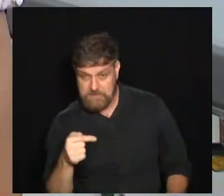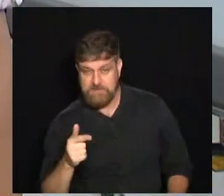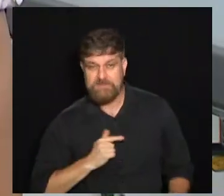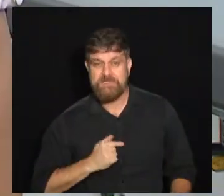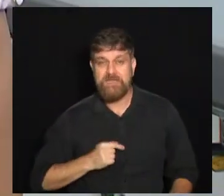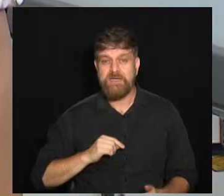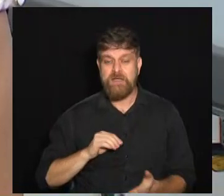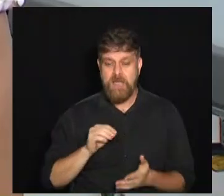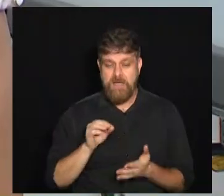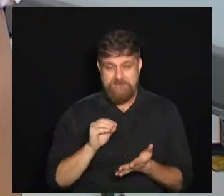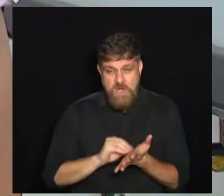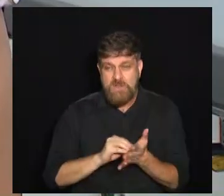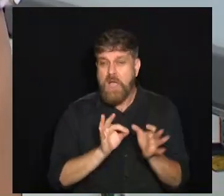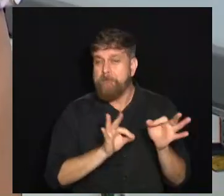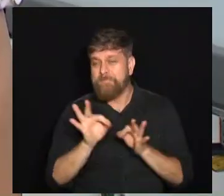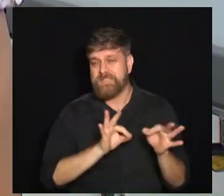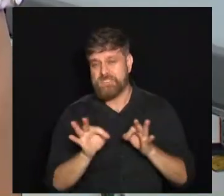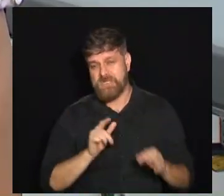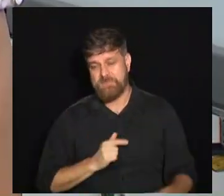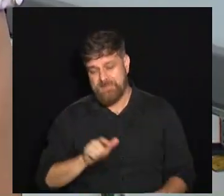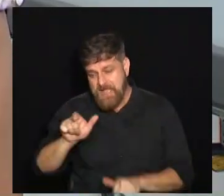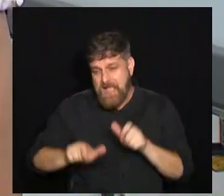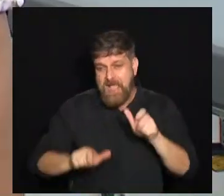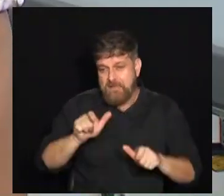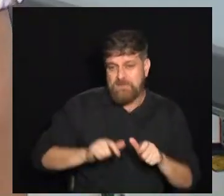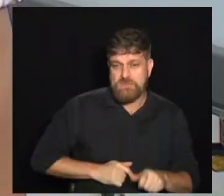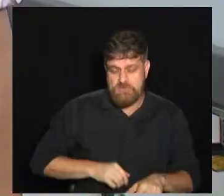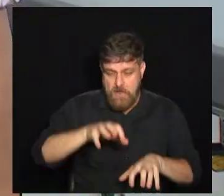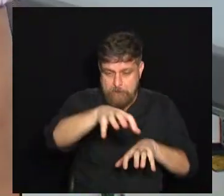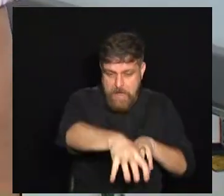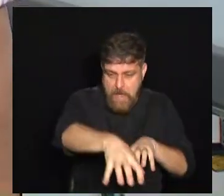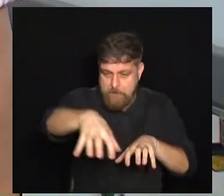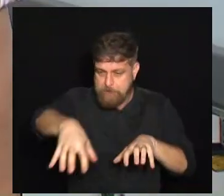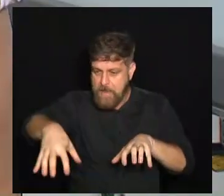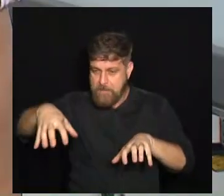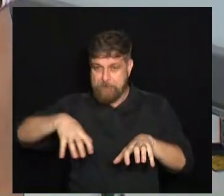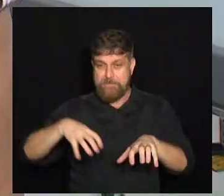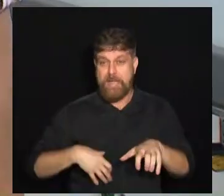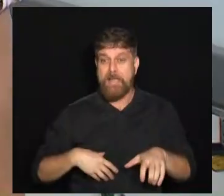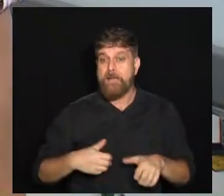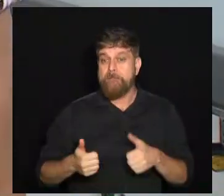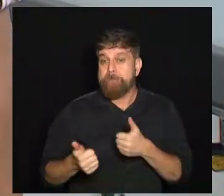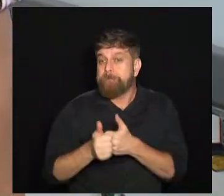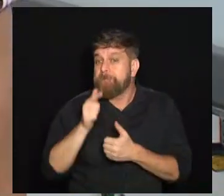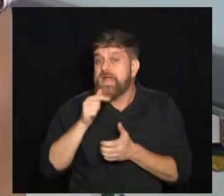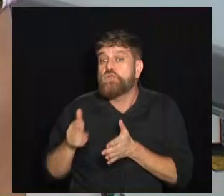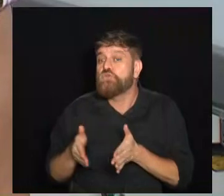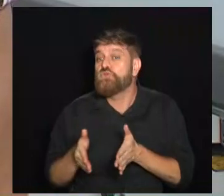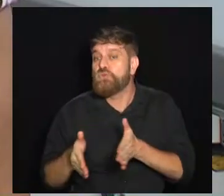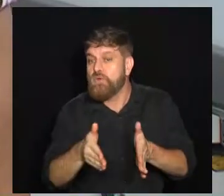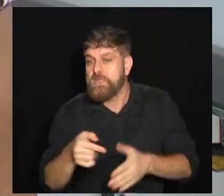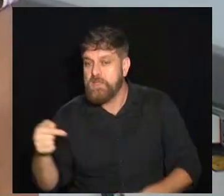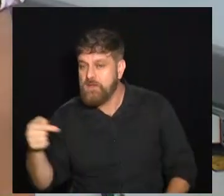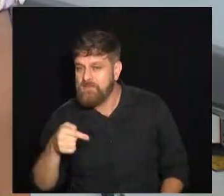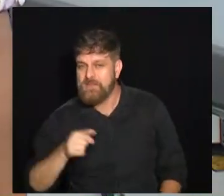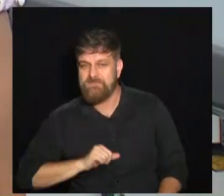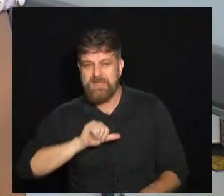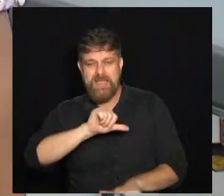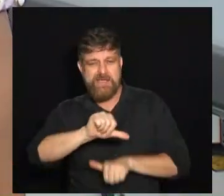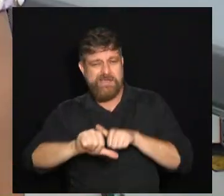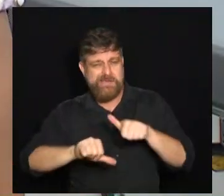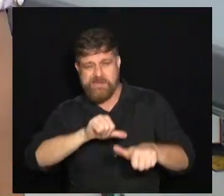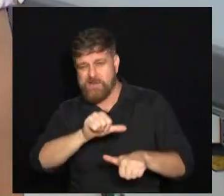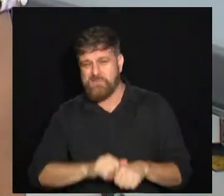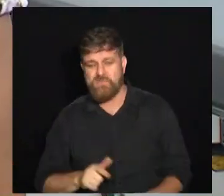falta de planejamento, a forma de organização das pessoas nas regiões urbanas, próximas a rios, né, onde a gente acaba mudando toda